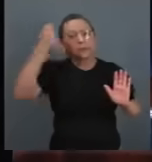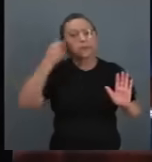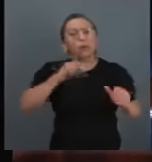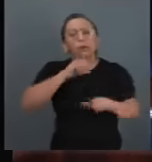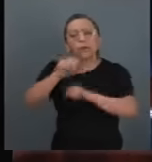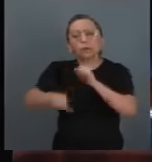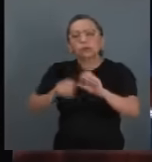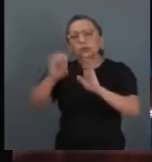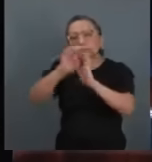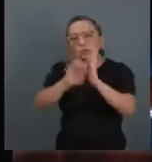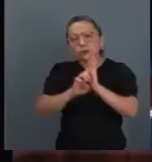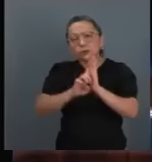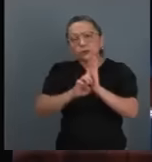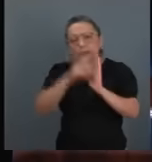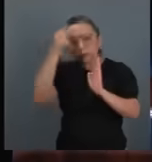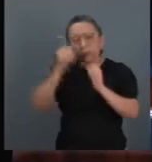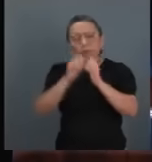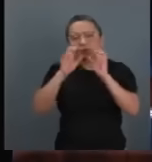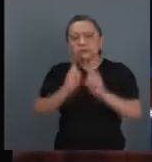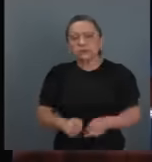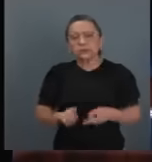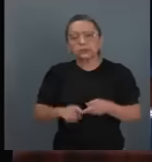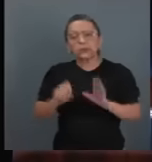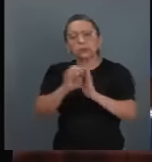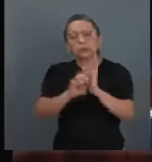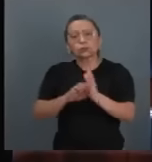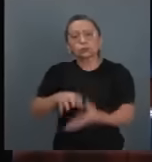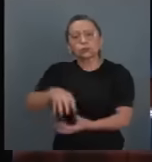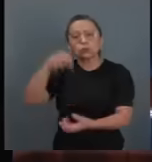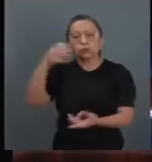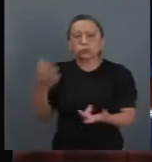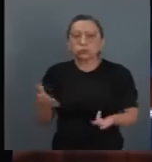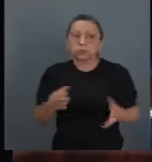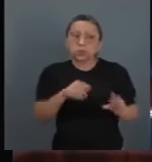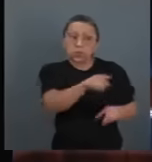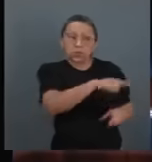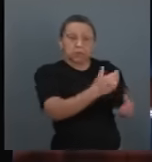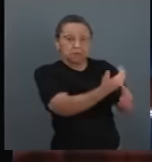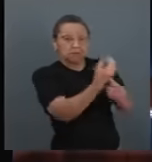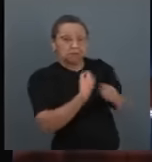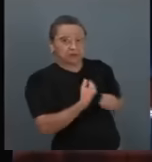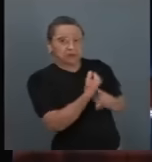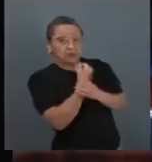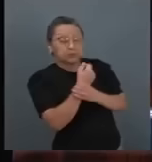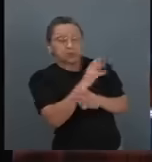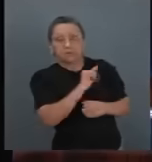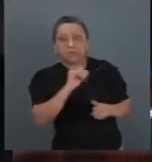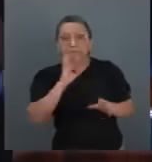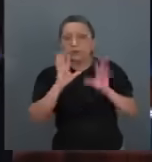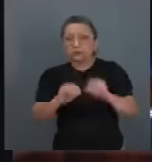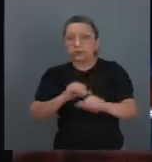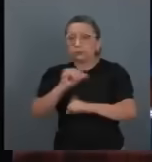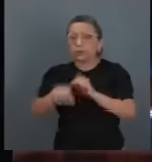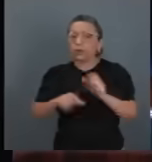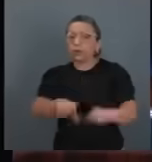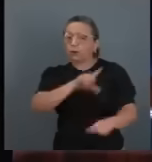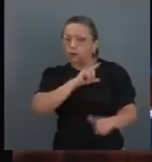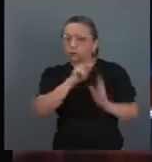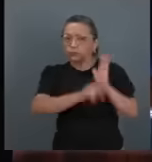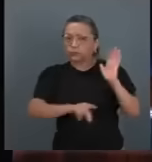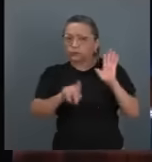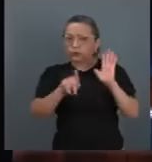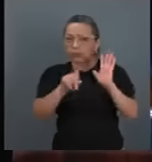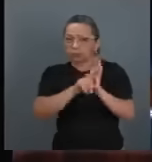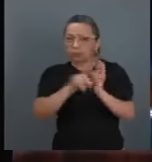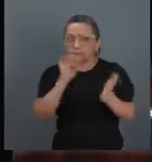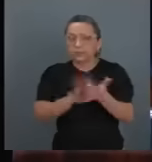no Estatuto da Pessoa com Deficiência e do Idoso. Me garantiram que não vai haver mudança, como estava no projeto original,